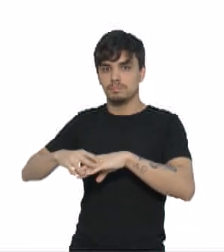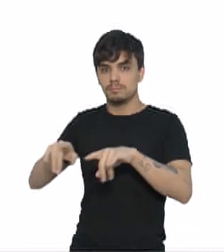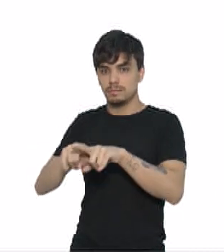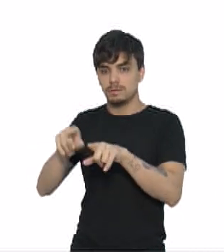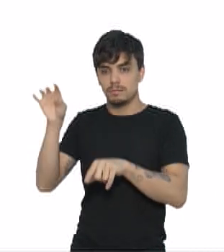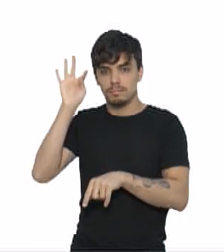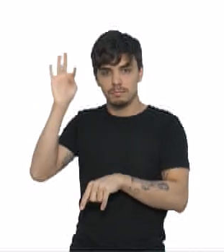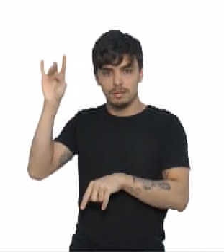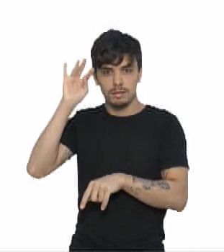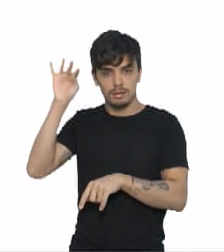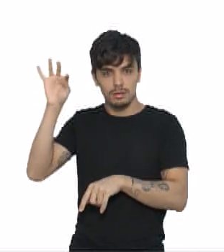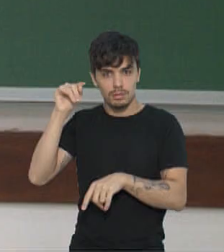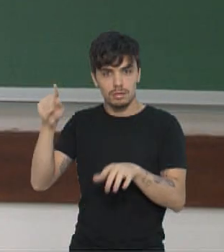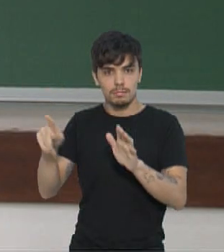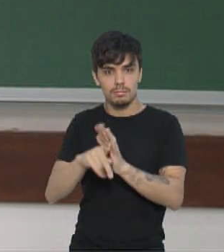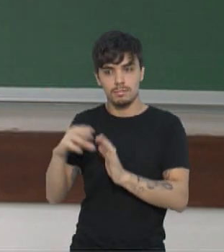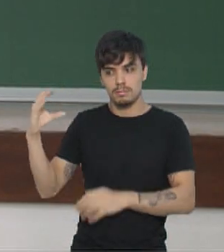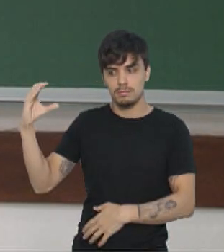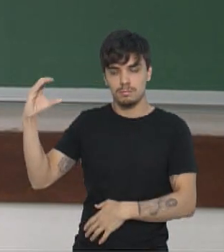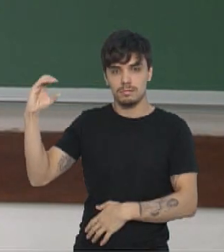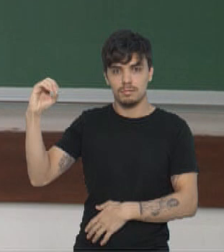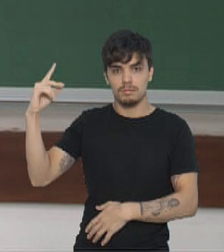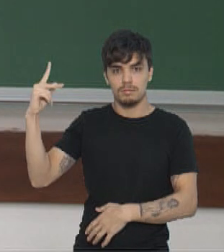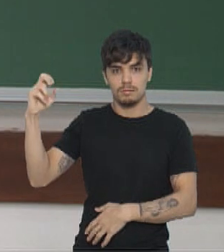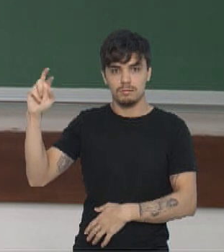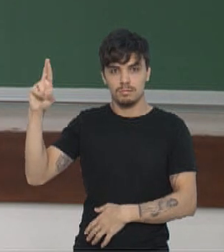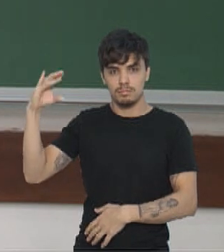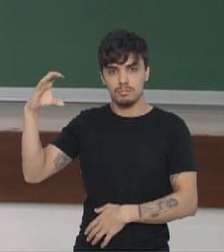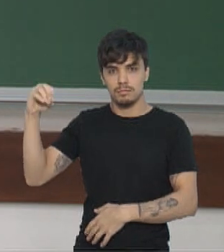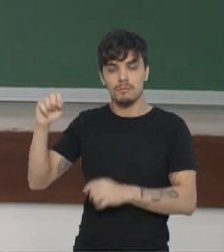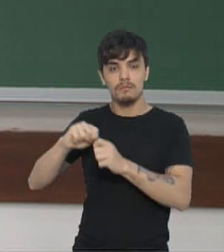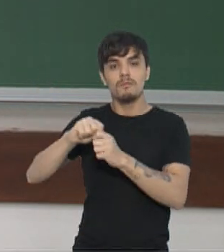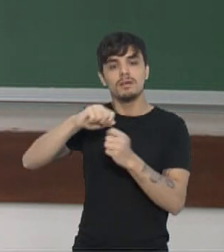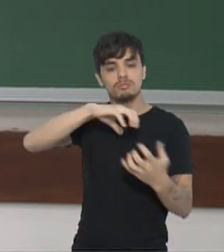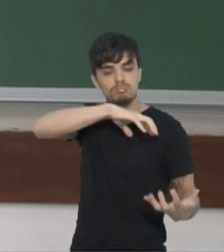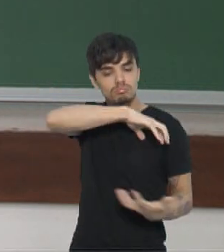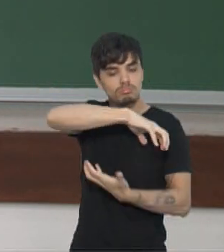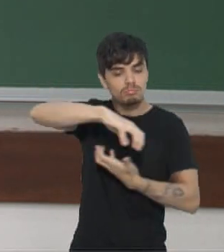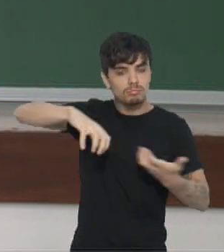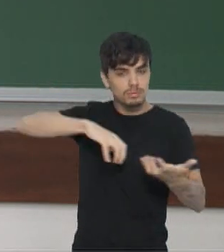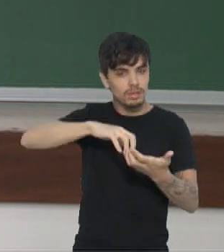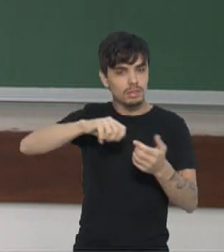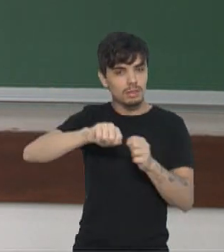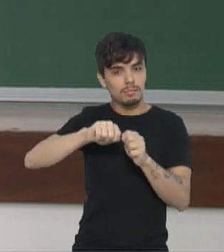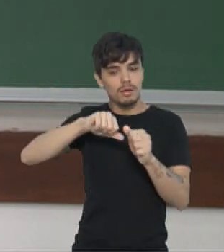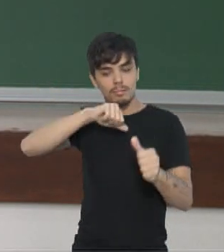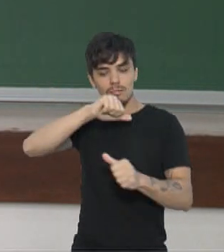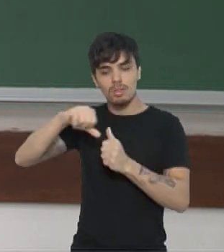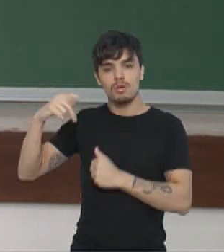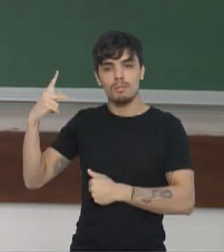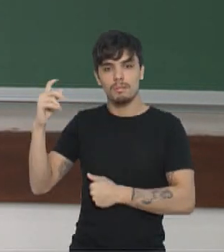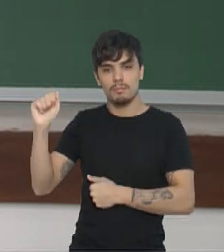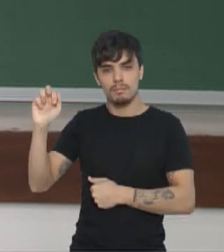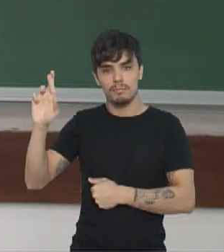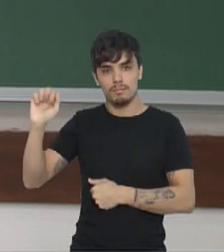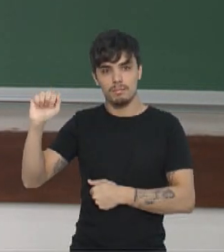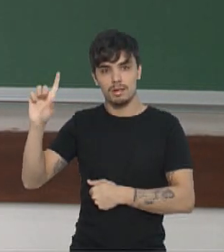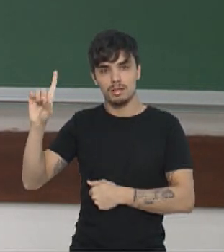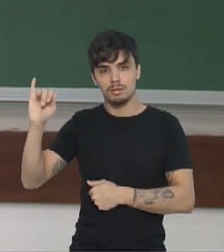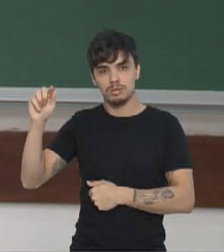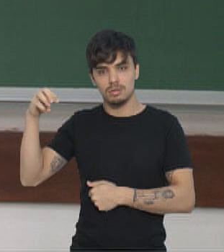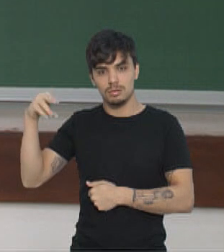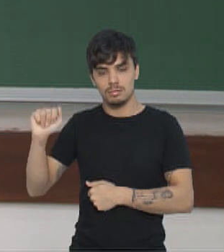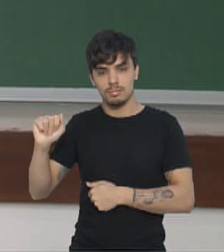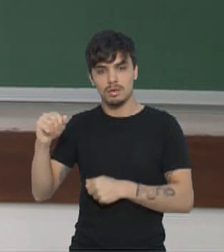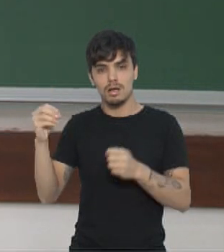teoria do Copérnico. Copérnico fez a revolução, mudou o paradigma, coloca então agora